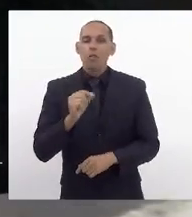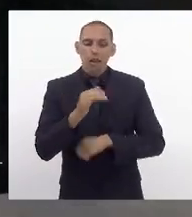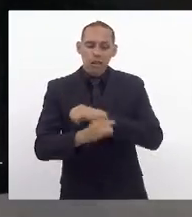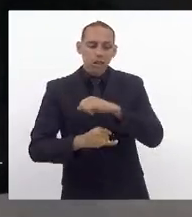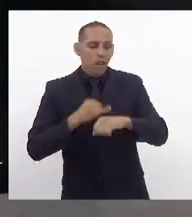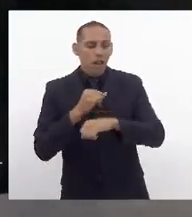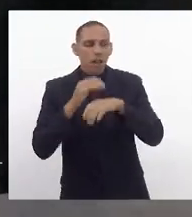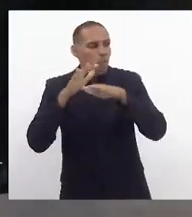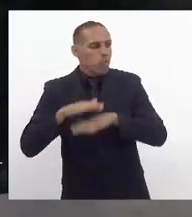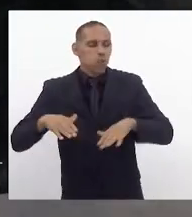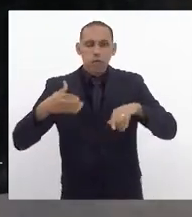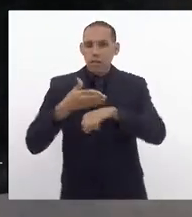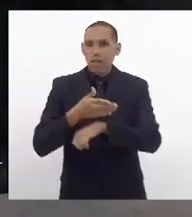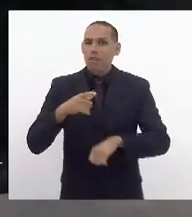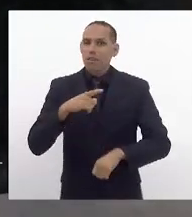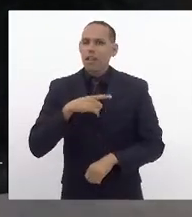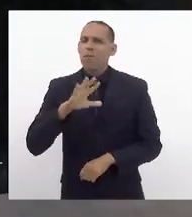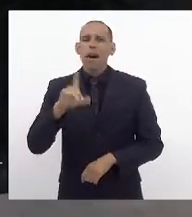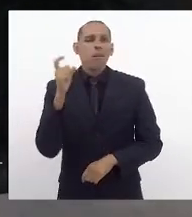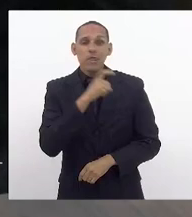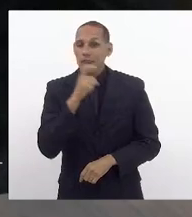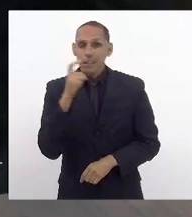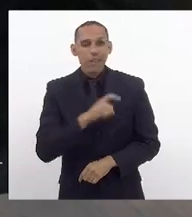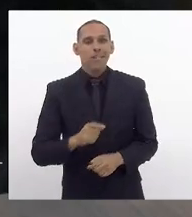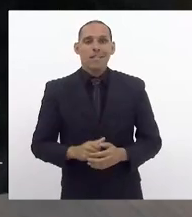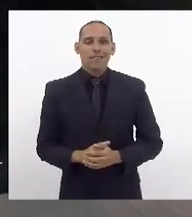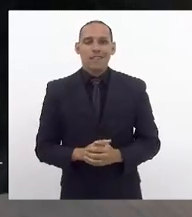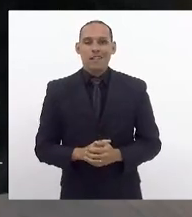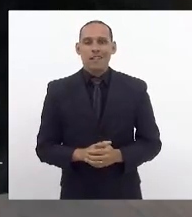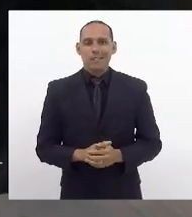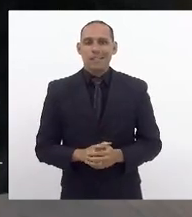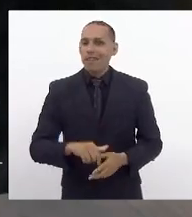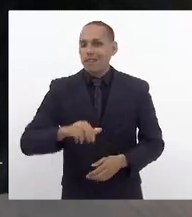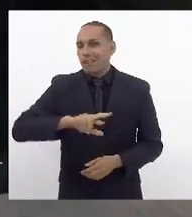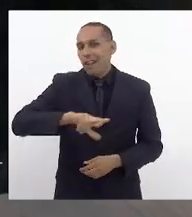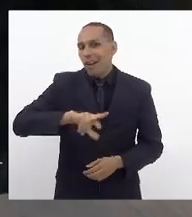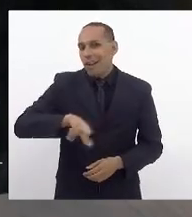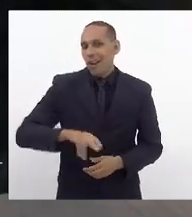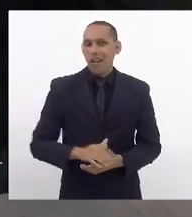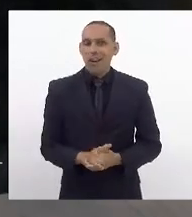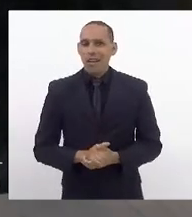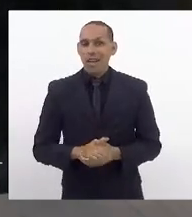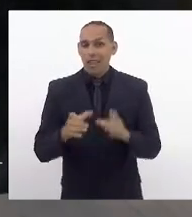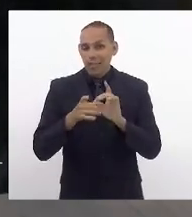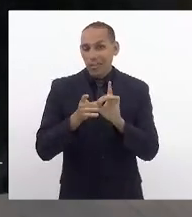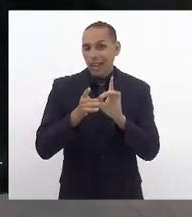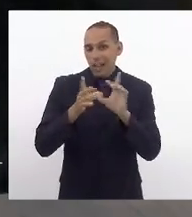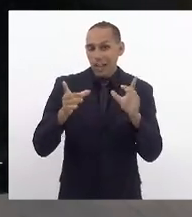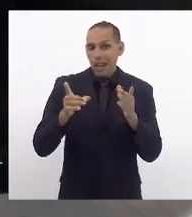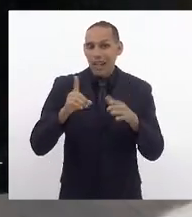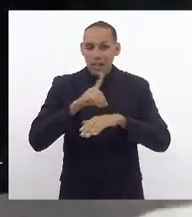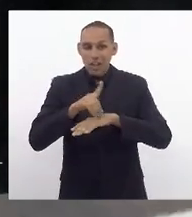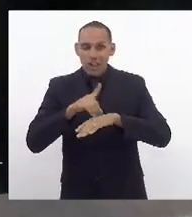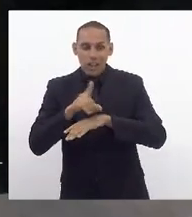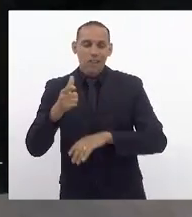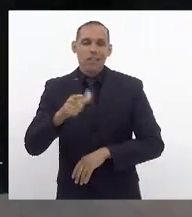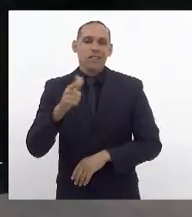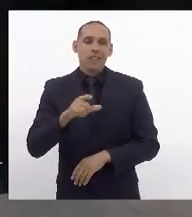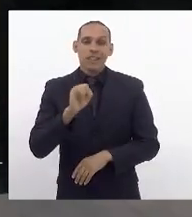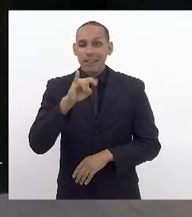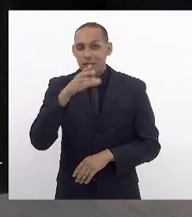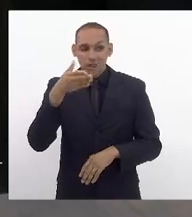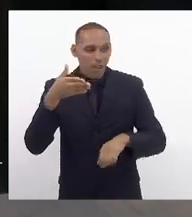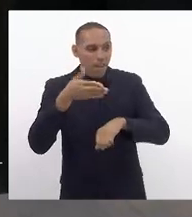internet. Isso é uma grande mentira, senhor presidente. Não há democracia digital. Se você chega